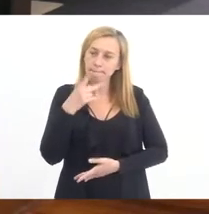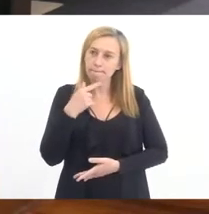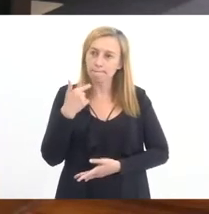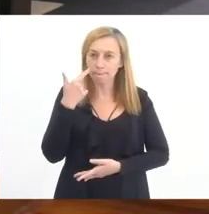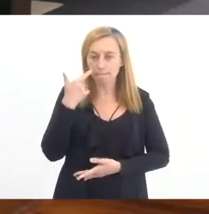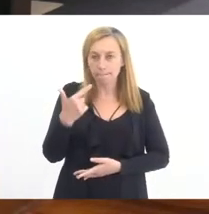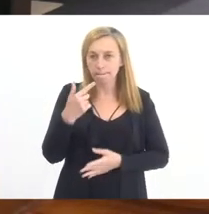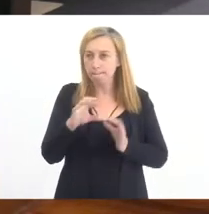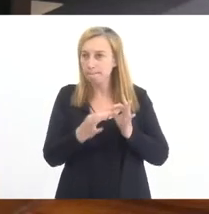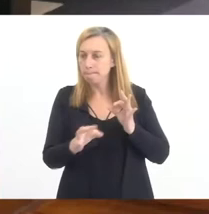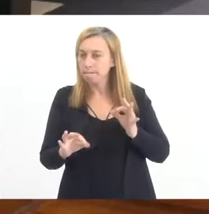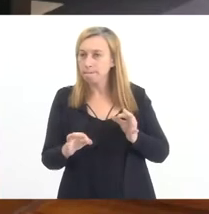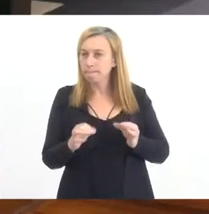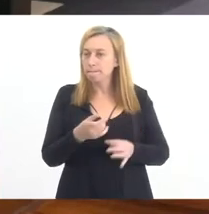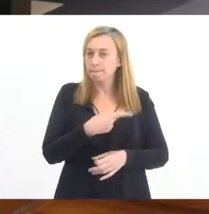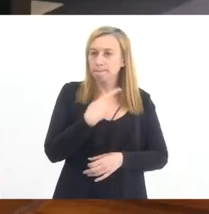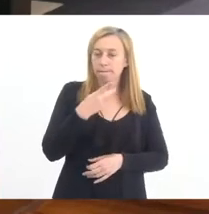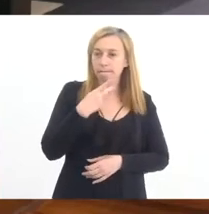ao longo das falas